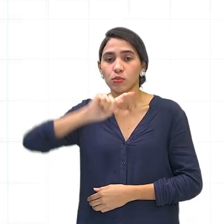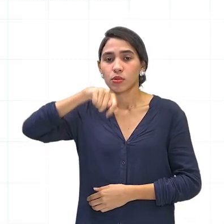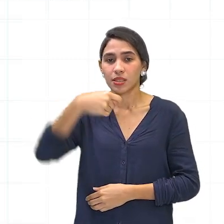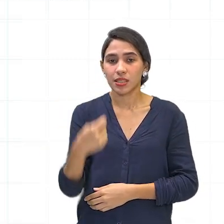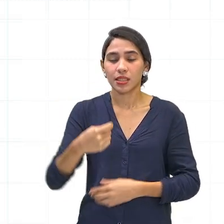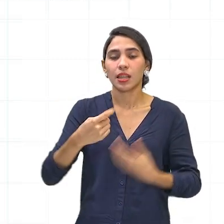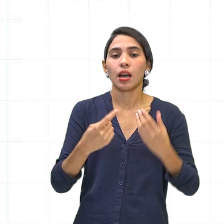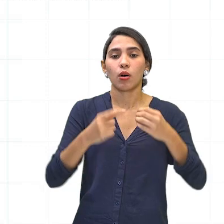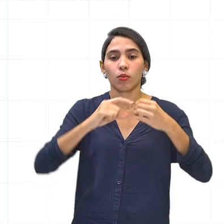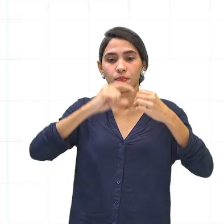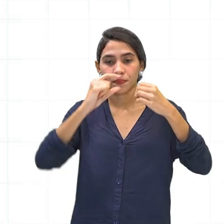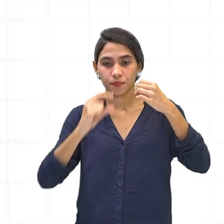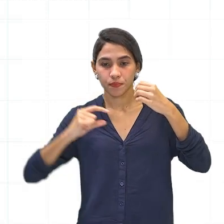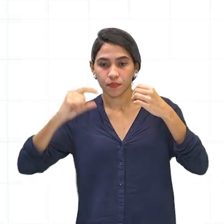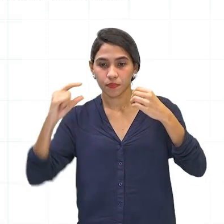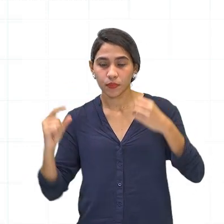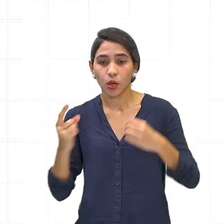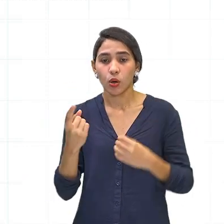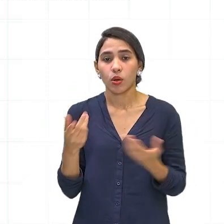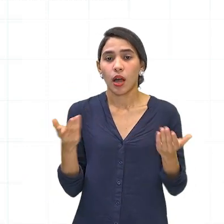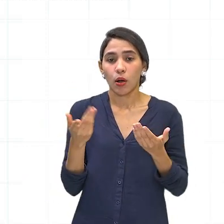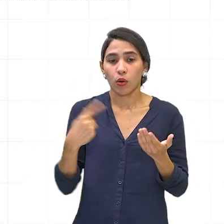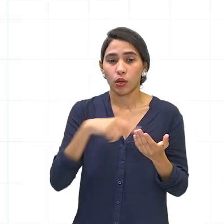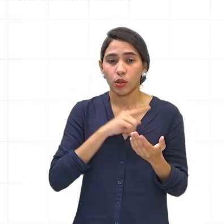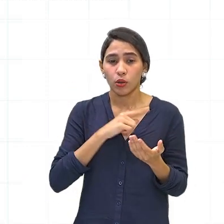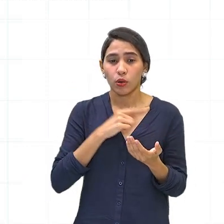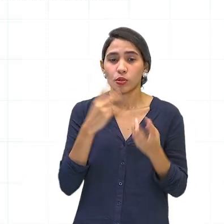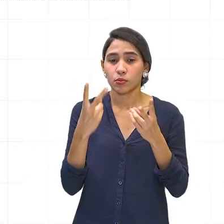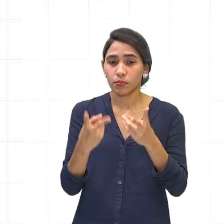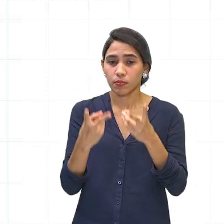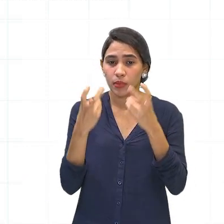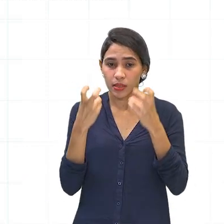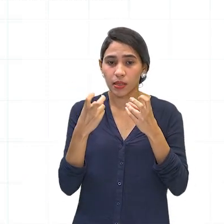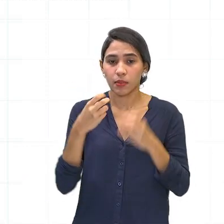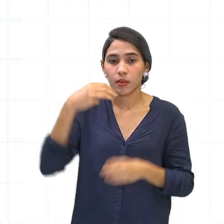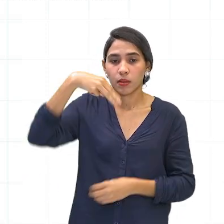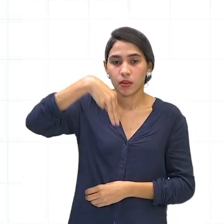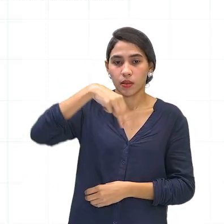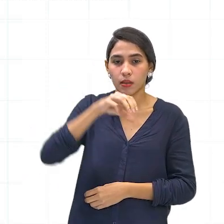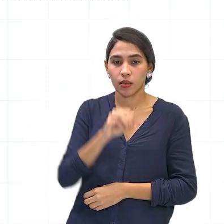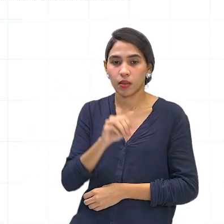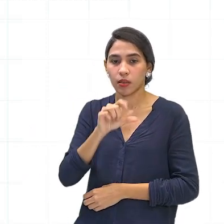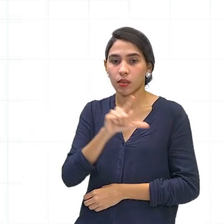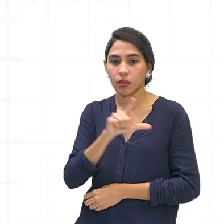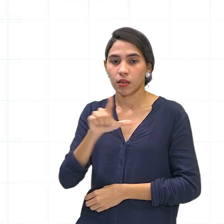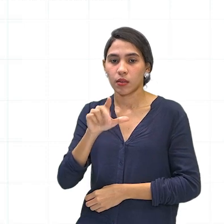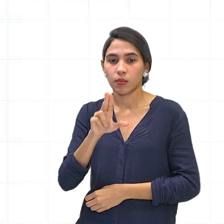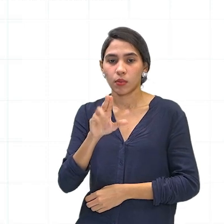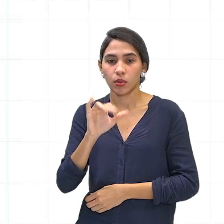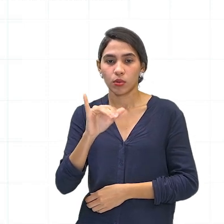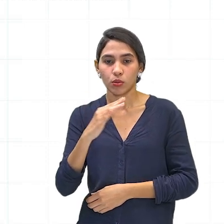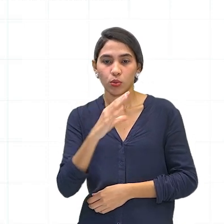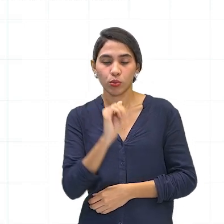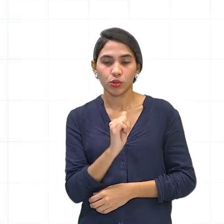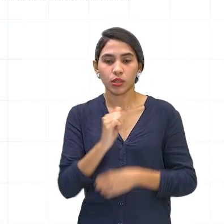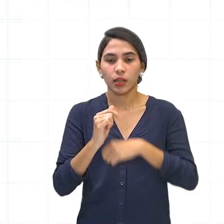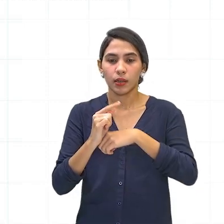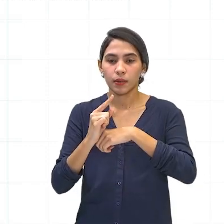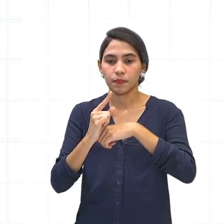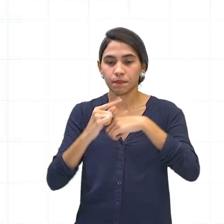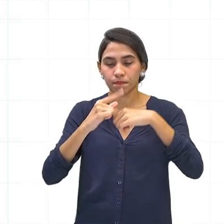né, pertencem ao filo Molusca e é um grupo diversificado de invertebrados marinhos, de água doce e